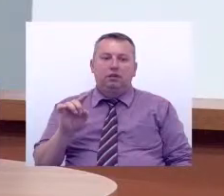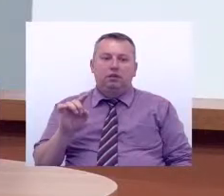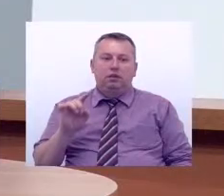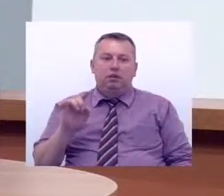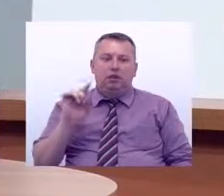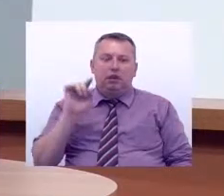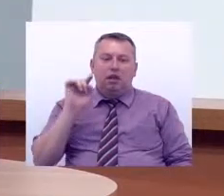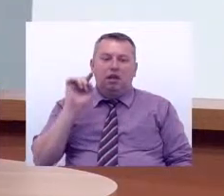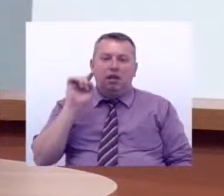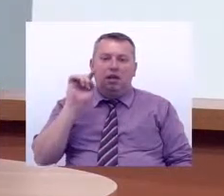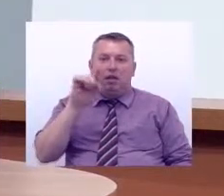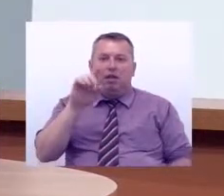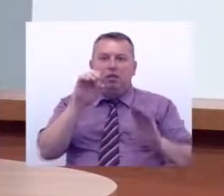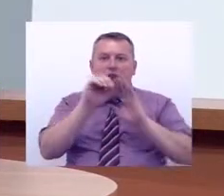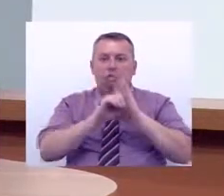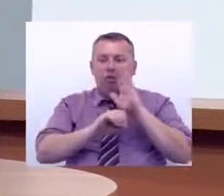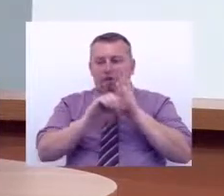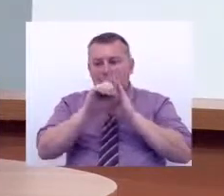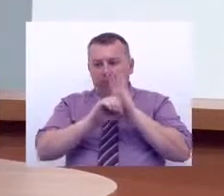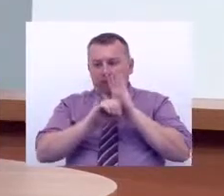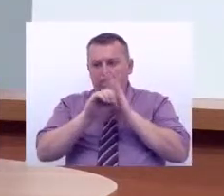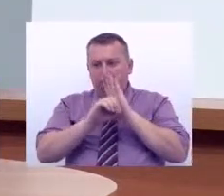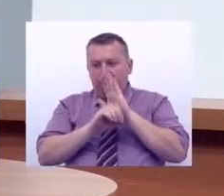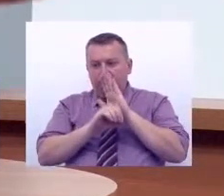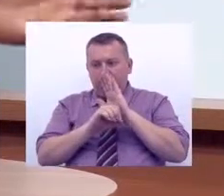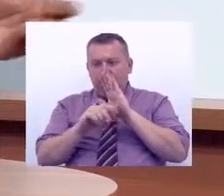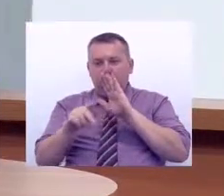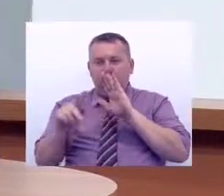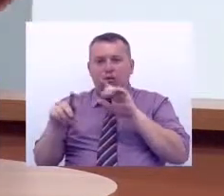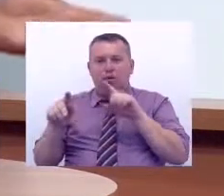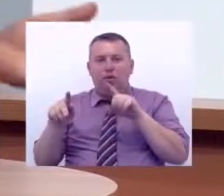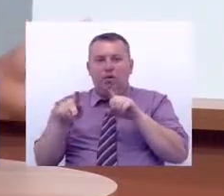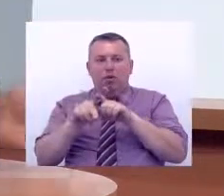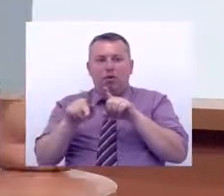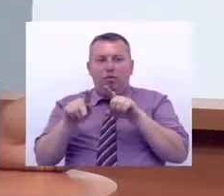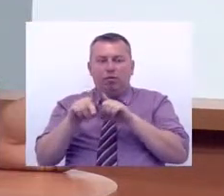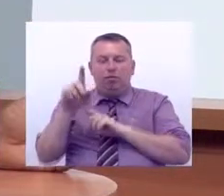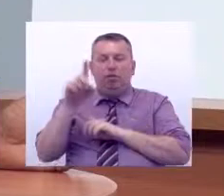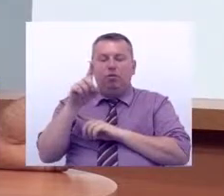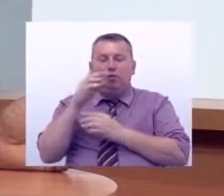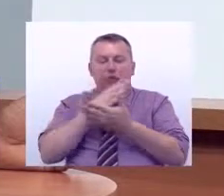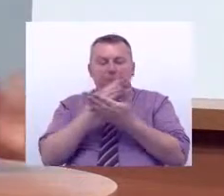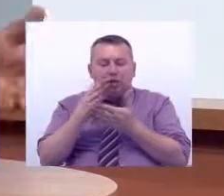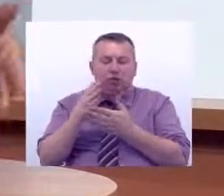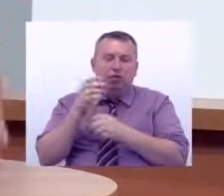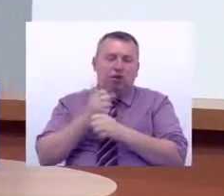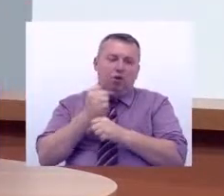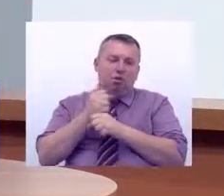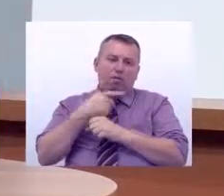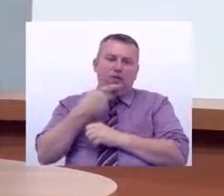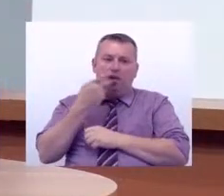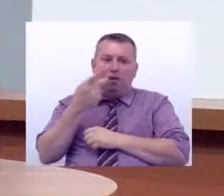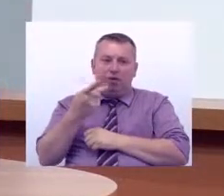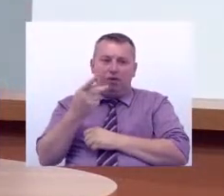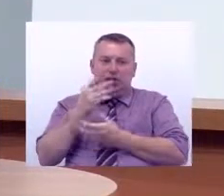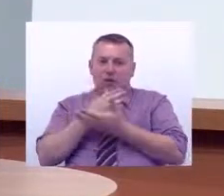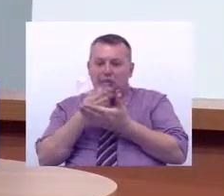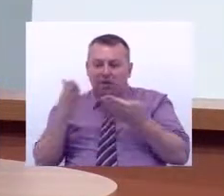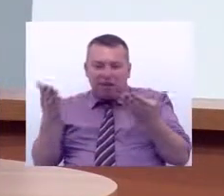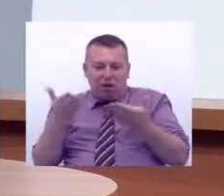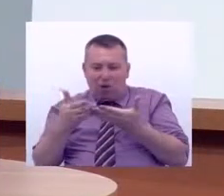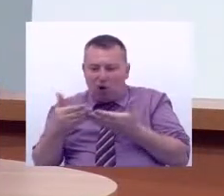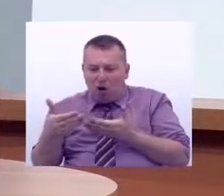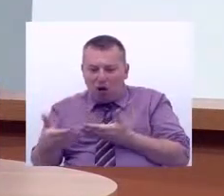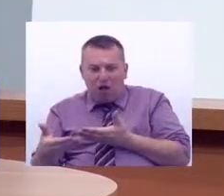lá no lançamento lá da obra, no dia de anúncio da obra, falou que a obra ia começar agora,